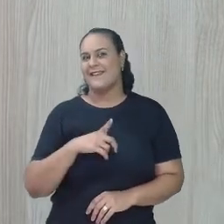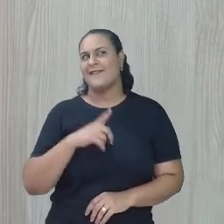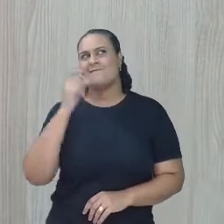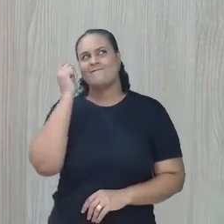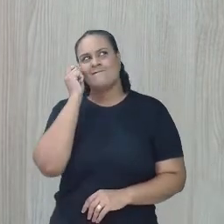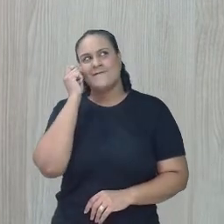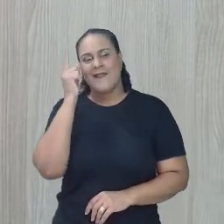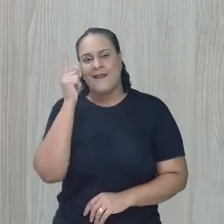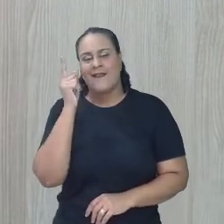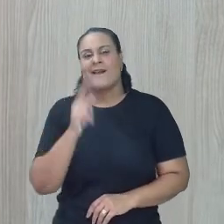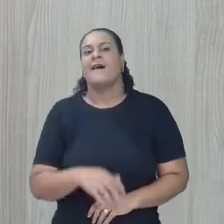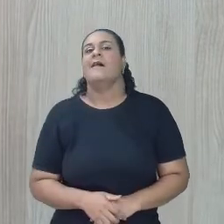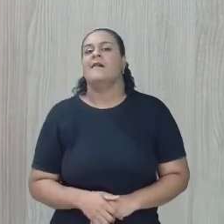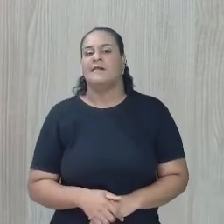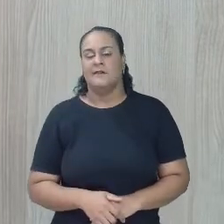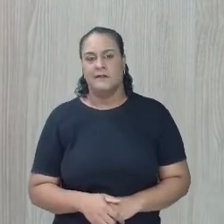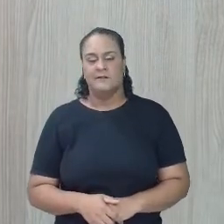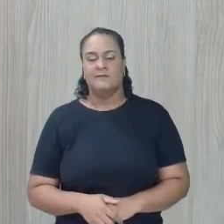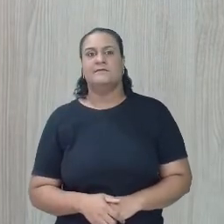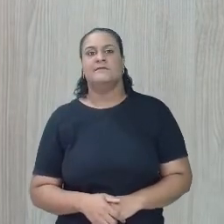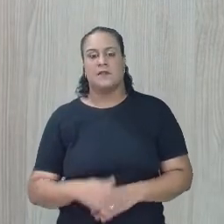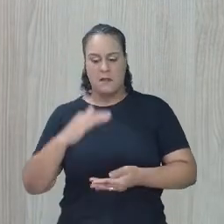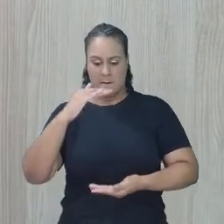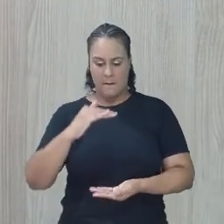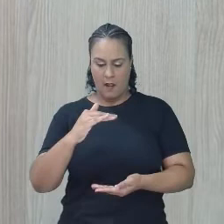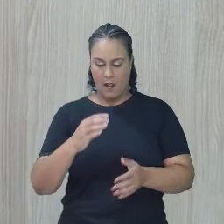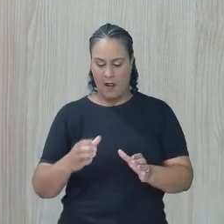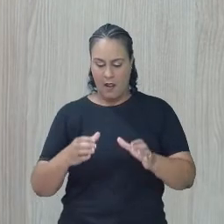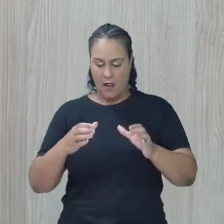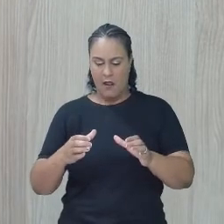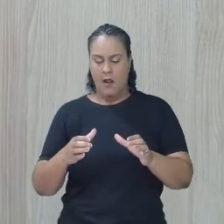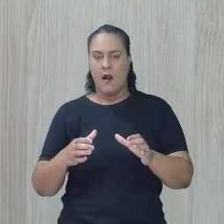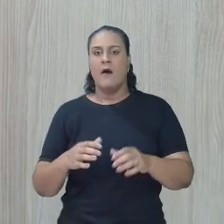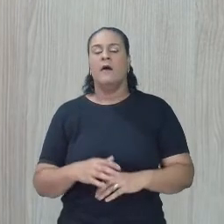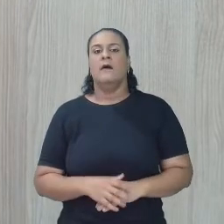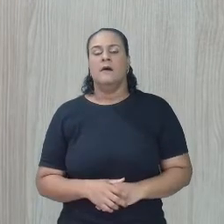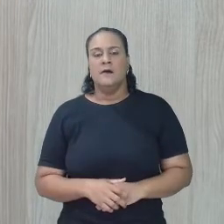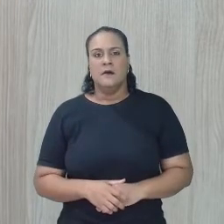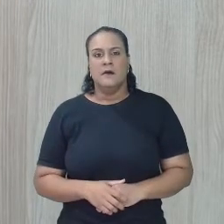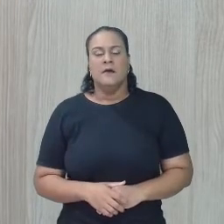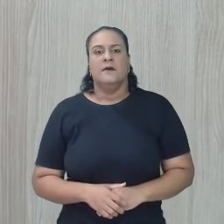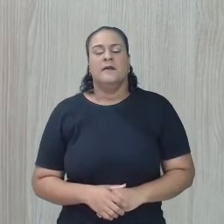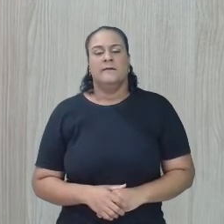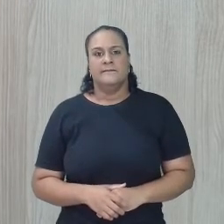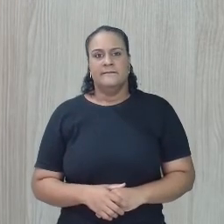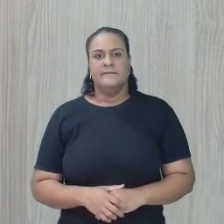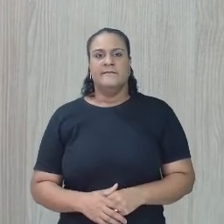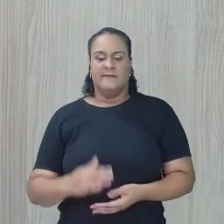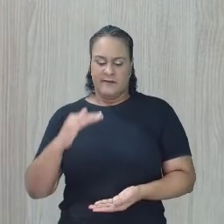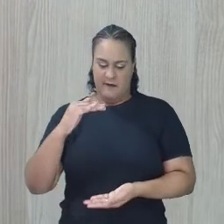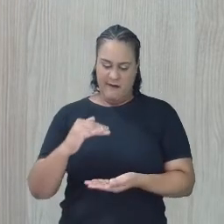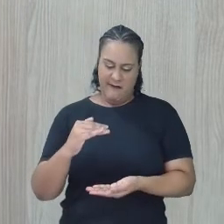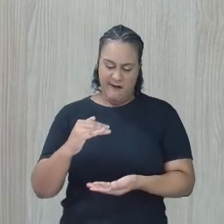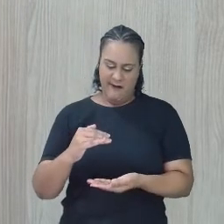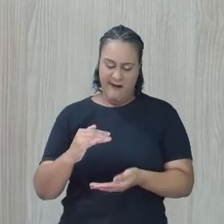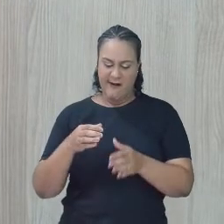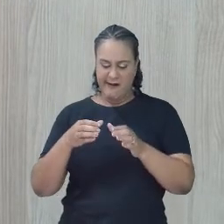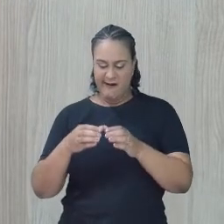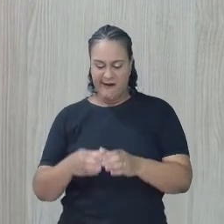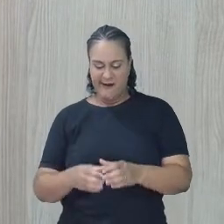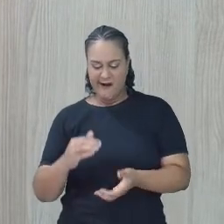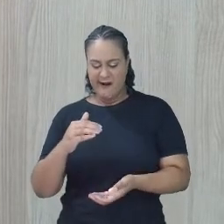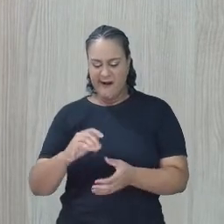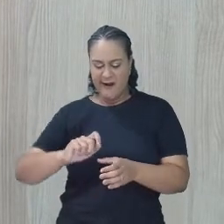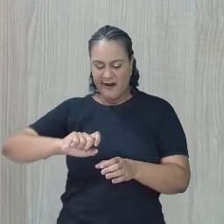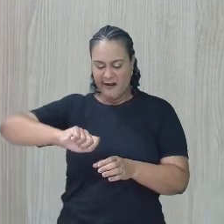aí de capacidade também, tá bom? Então, quando você pega aí uma lata, né? Uma lata de refrigerante que tem